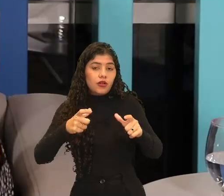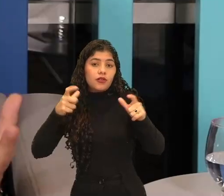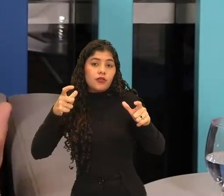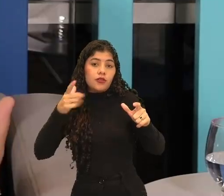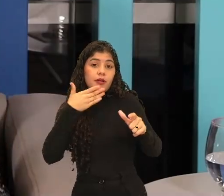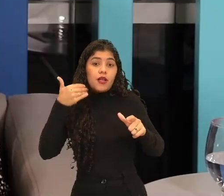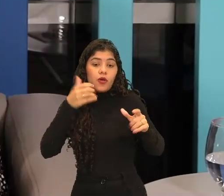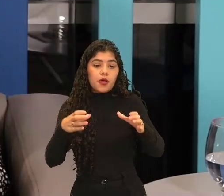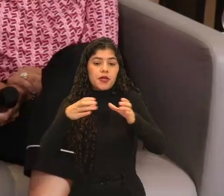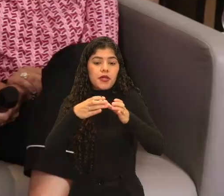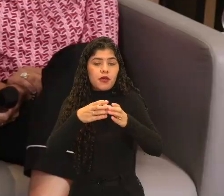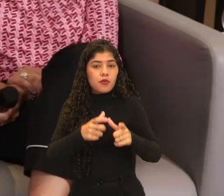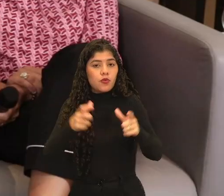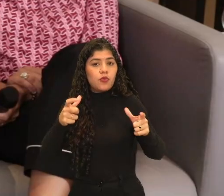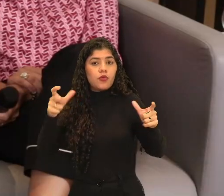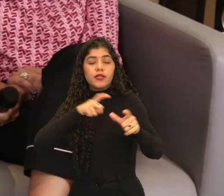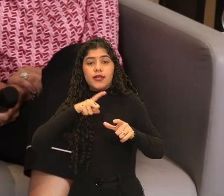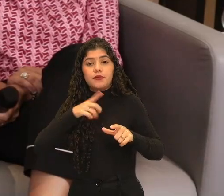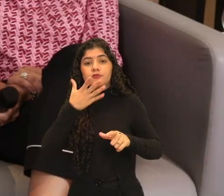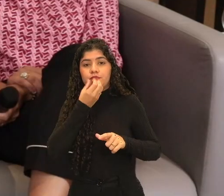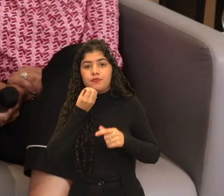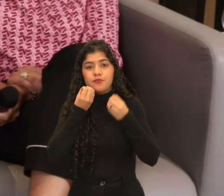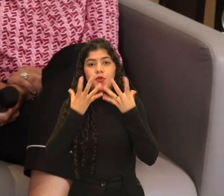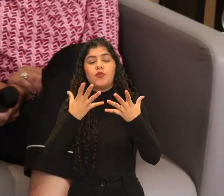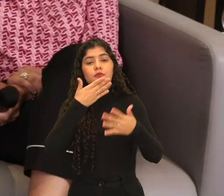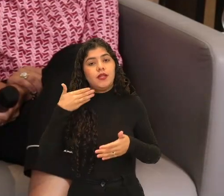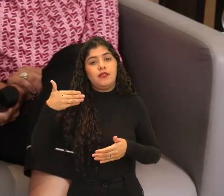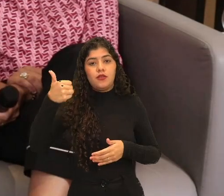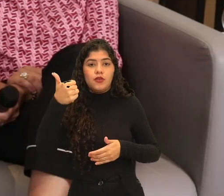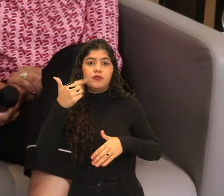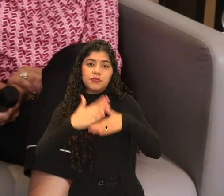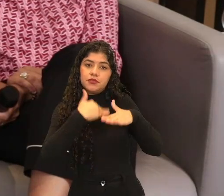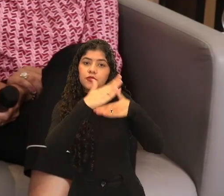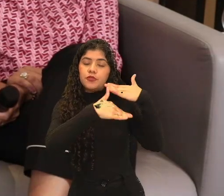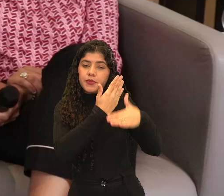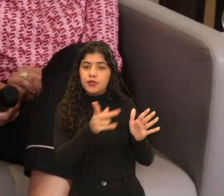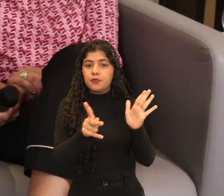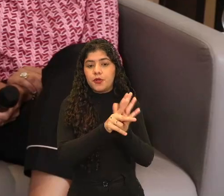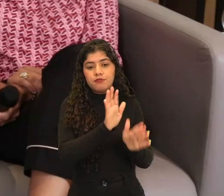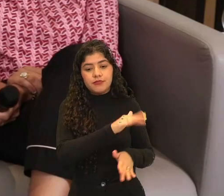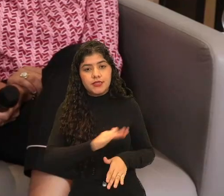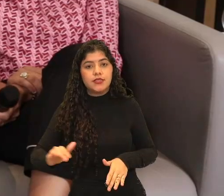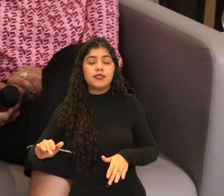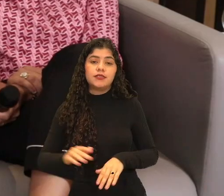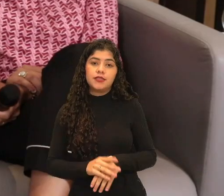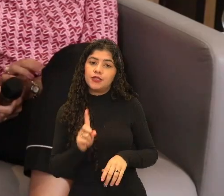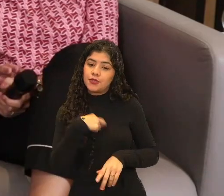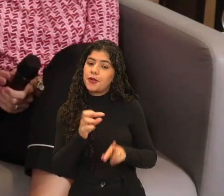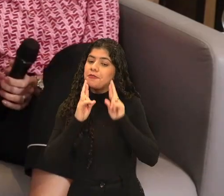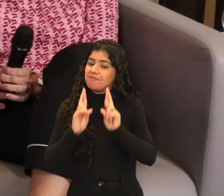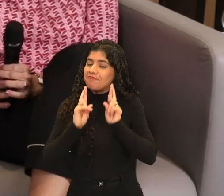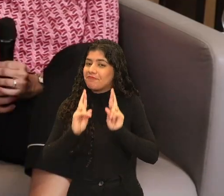maior equipe, a gente vai ter mais sucesso, né? Vamos ter melhores resultados. É isso que esperamos,